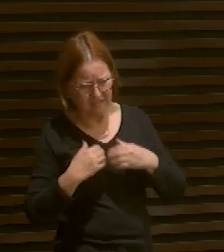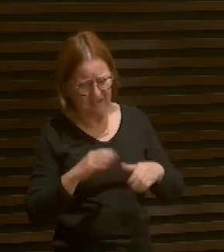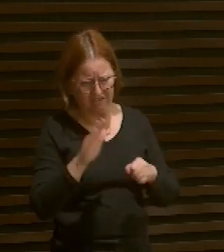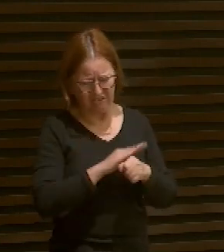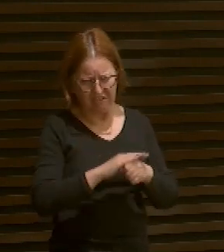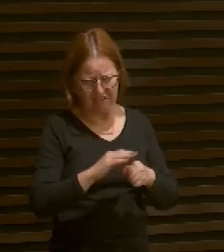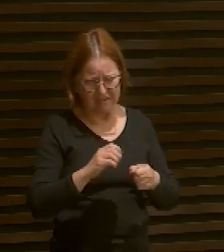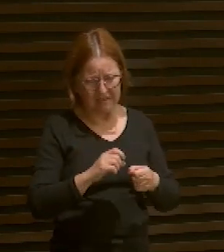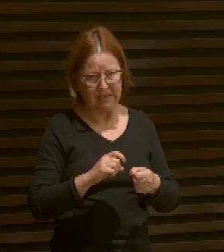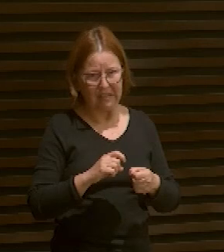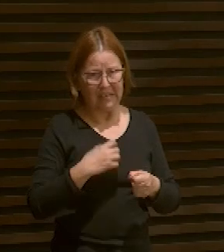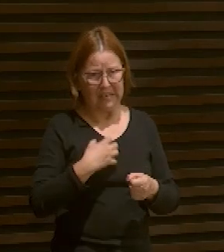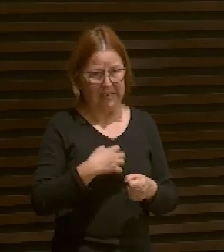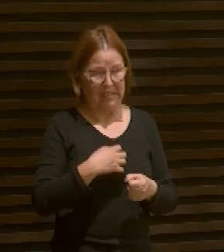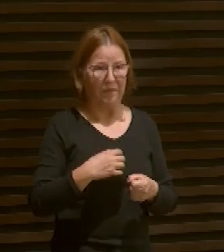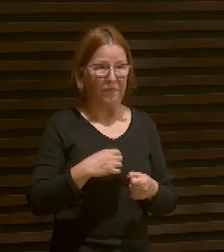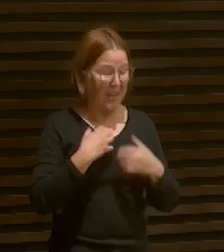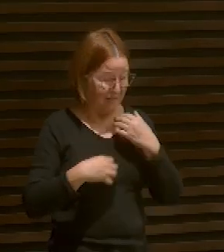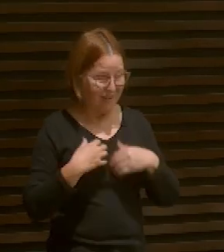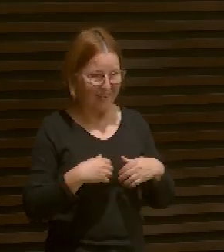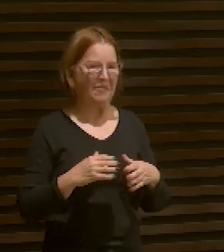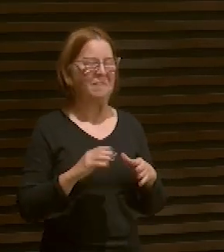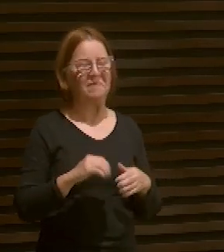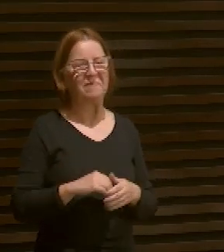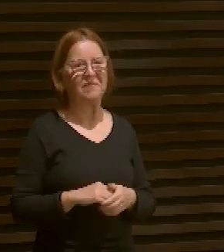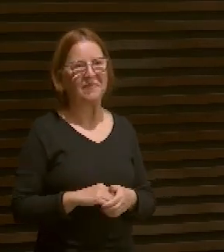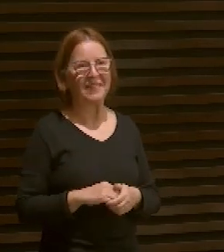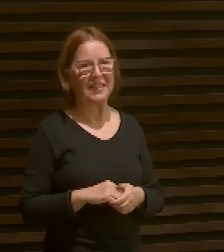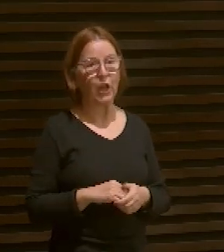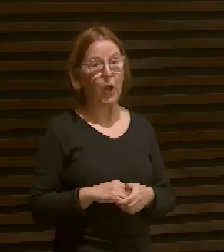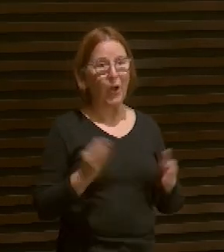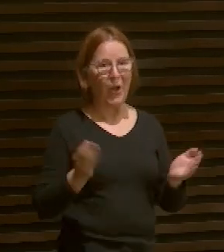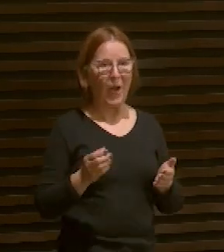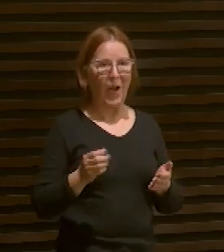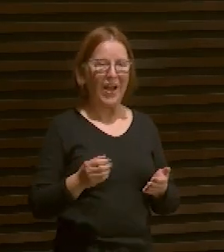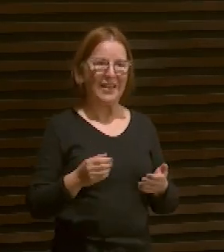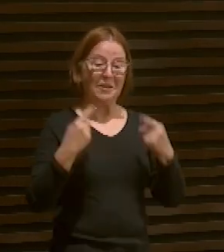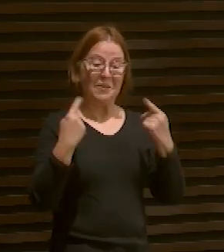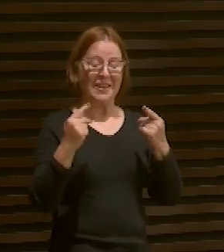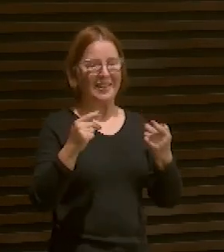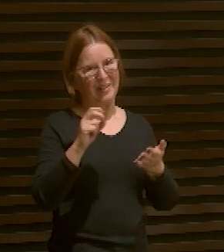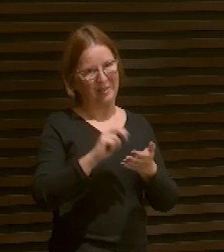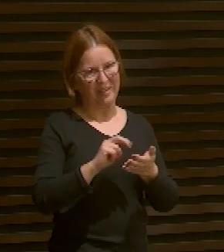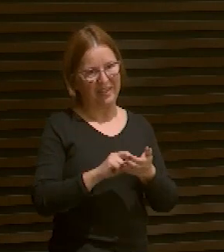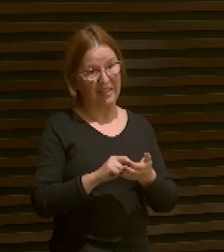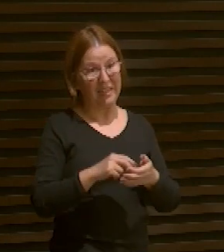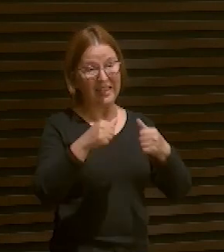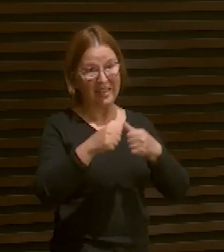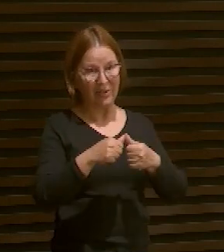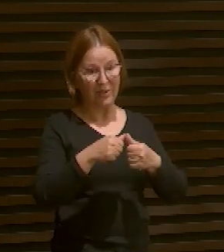aflição. Como nós vimos hoje de manhã, no estudo da manhã, isso é